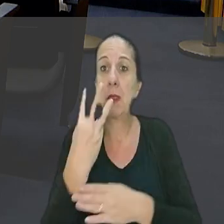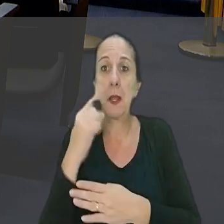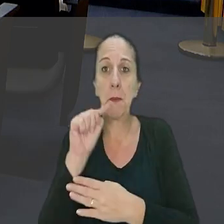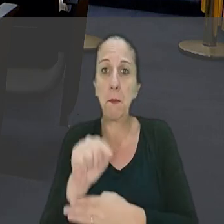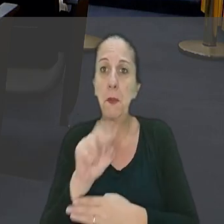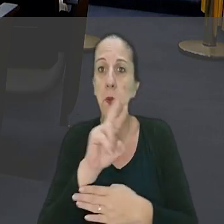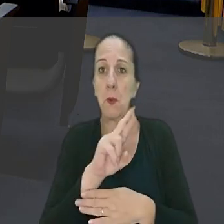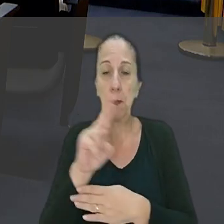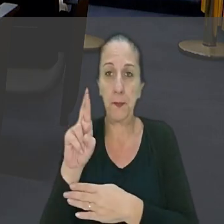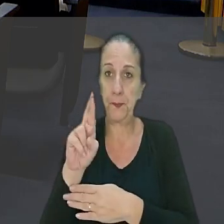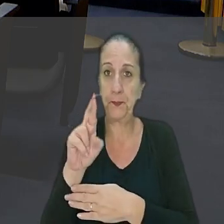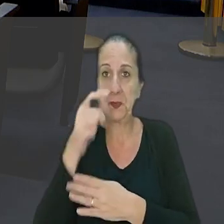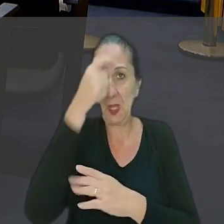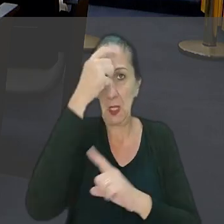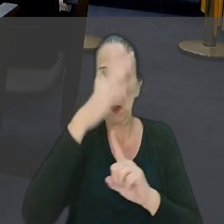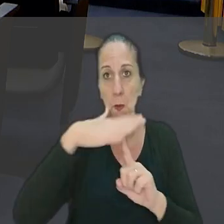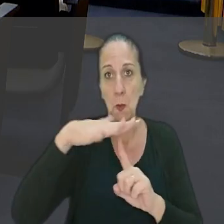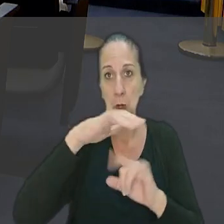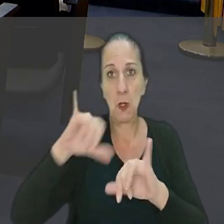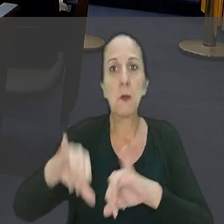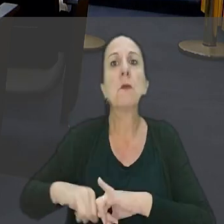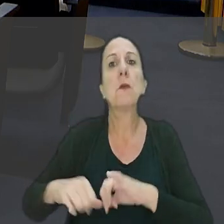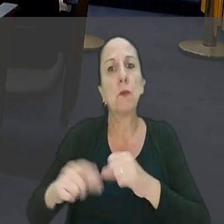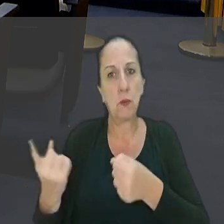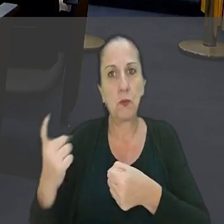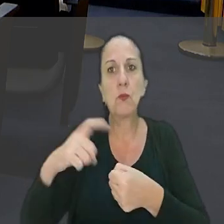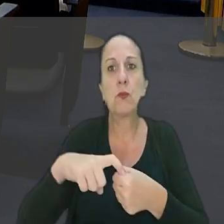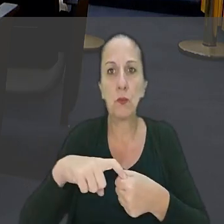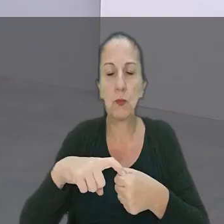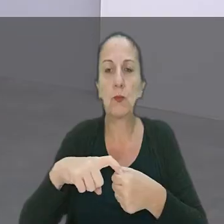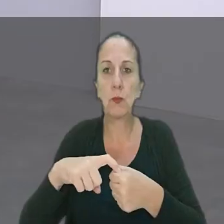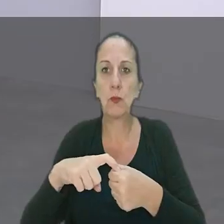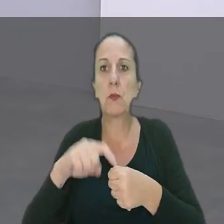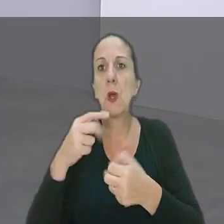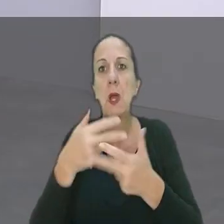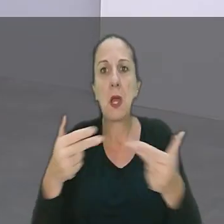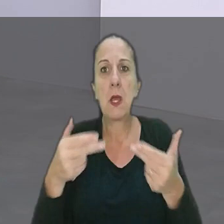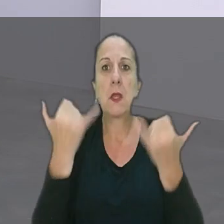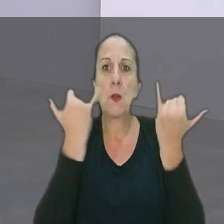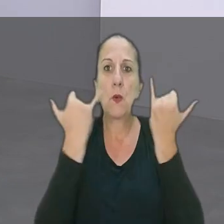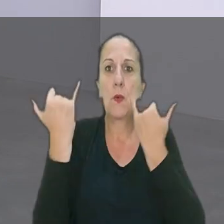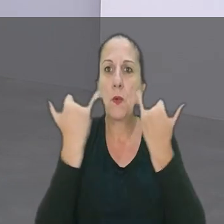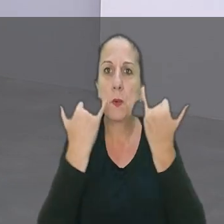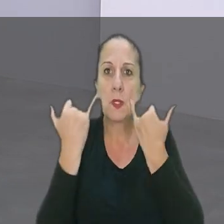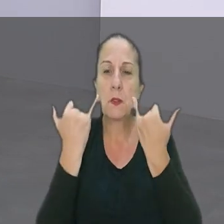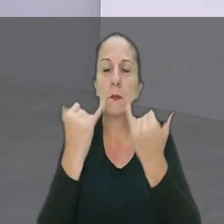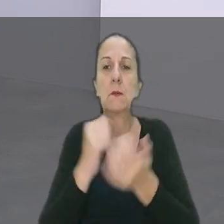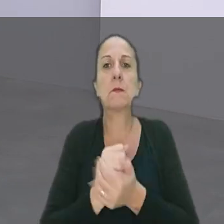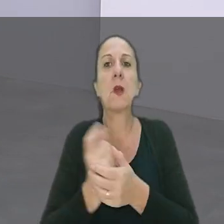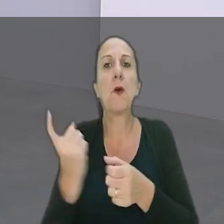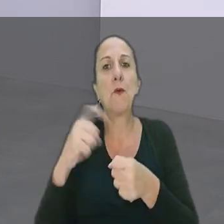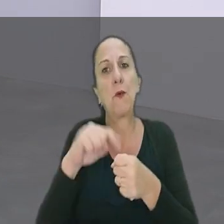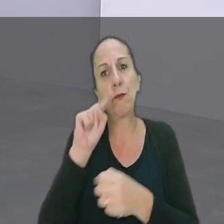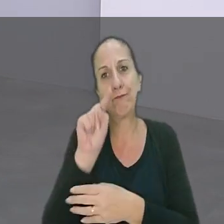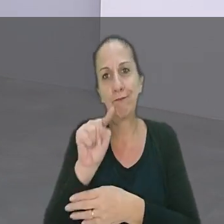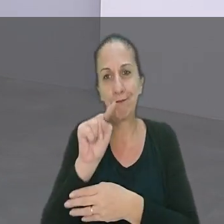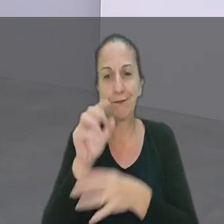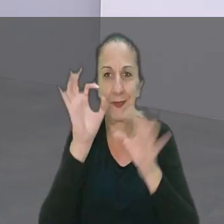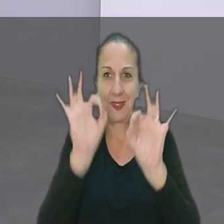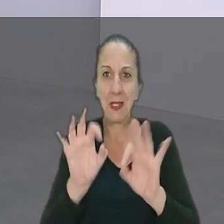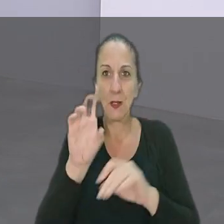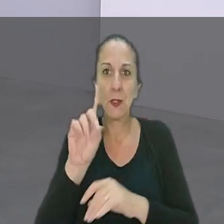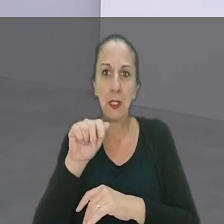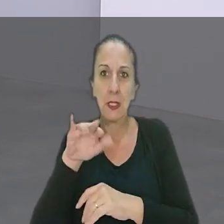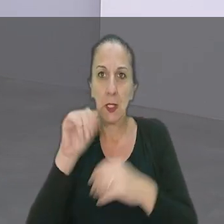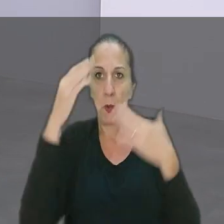em R$ 3.000 pelo dano moral sofrido foi restabelecida. São essas as informações. Luana, eu volto com você.